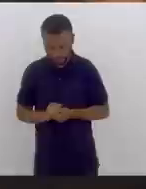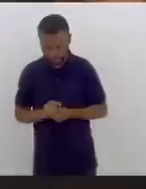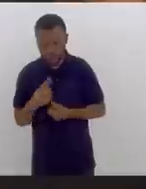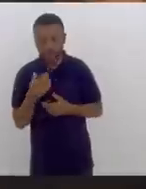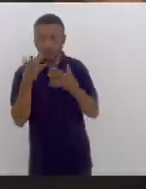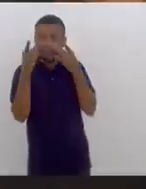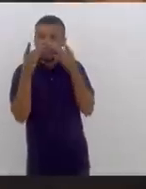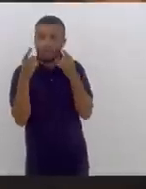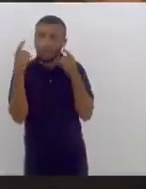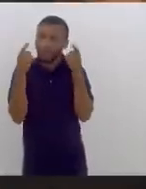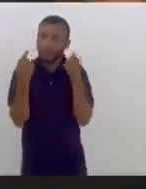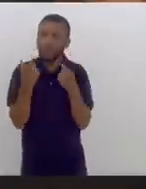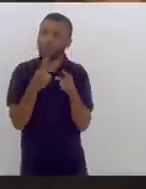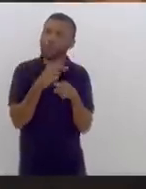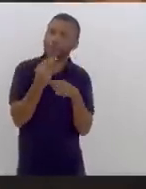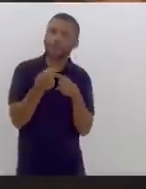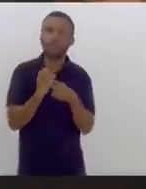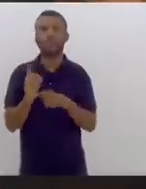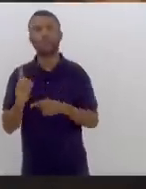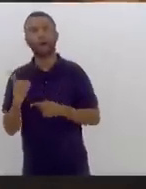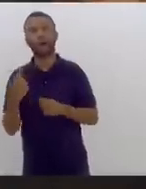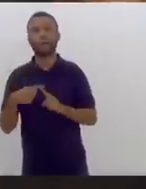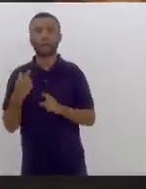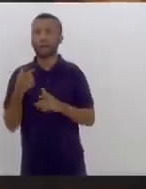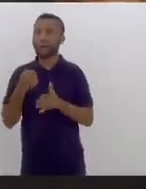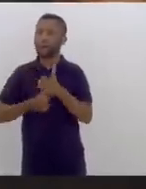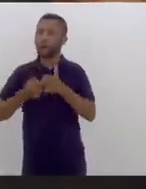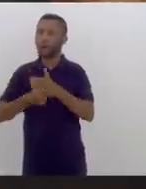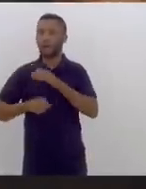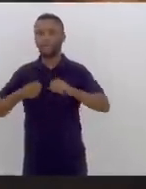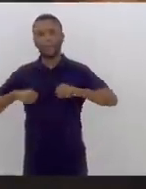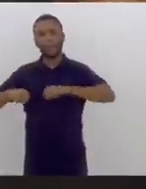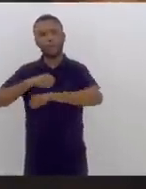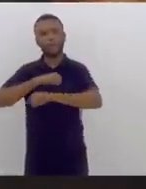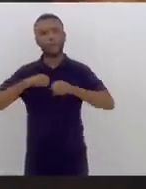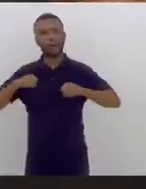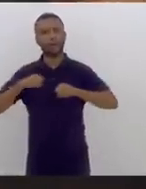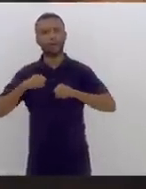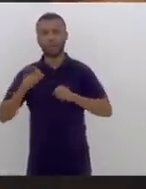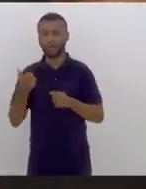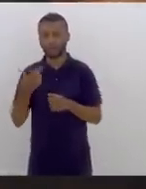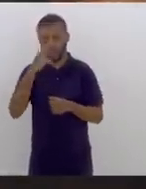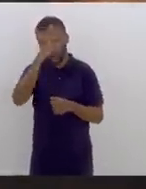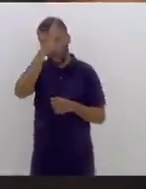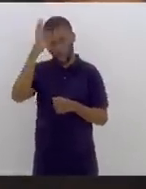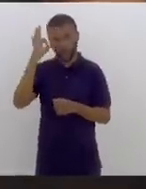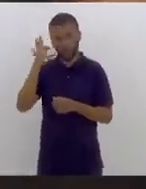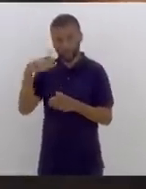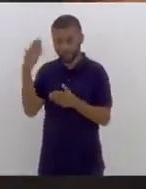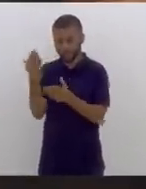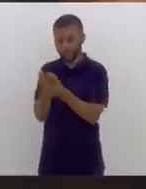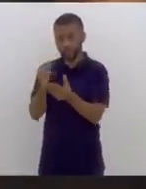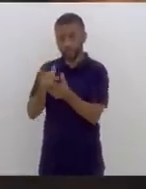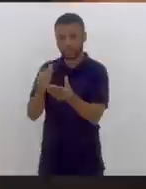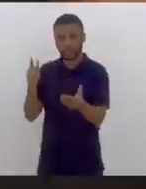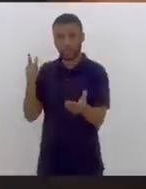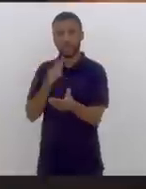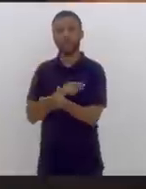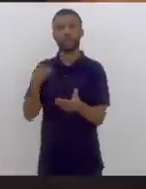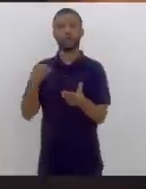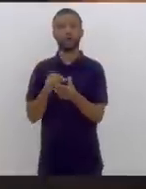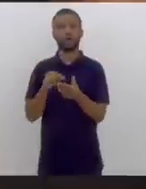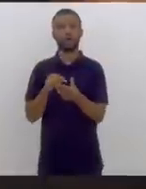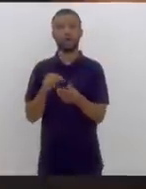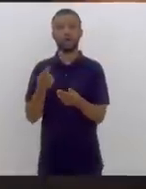não tá preocupado se foi eleito ou se não for eleito porque a luta vai continuar Quem foi absolvido quem ganhou o seu conselho de disciplina aquele